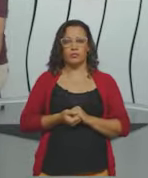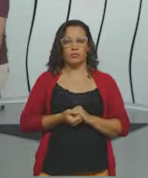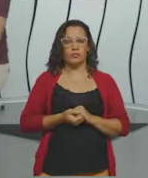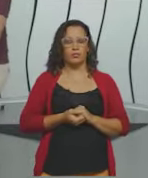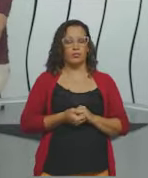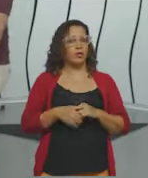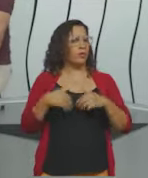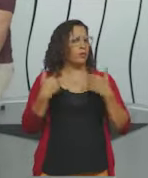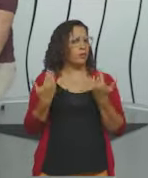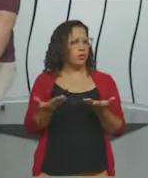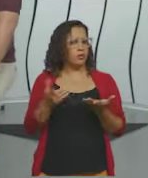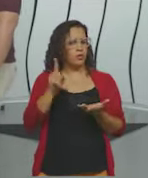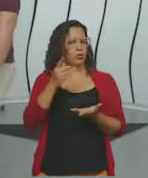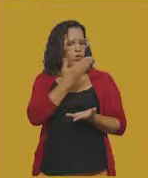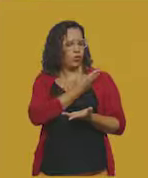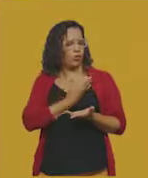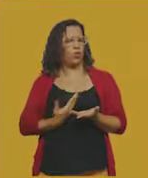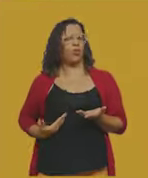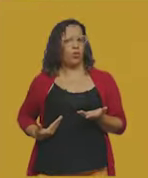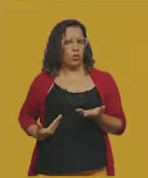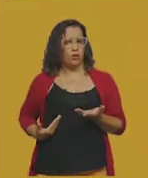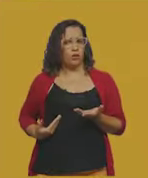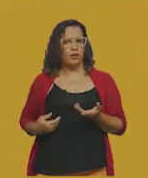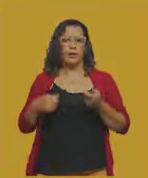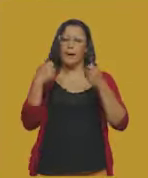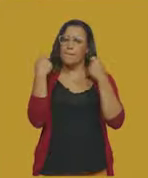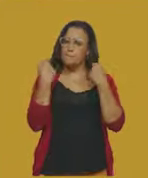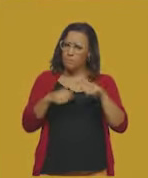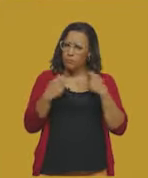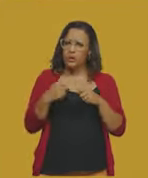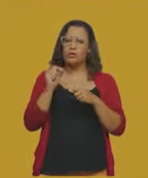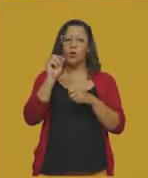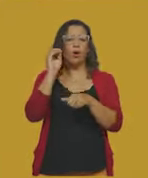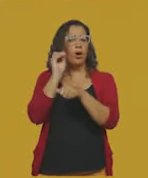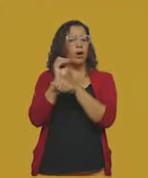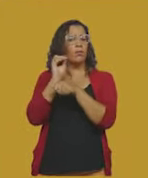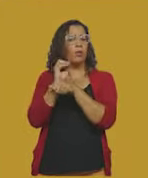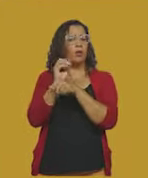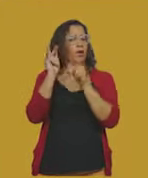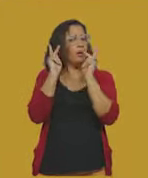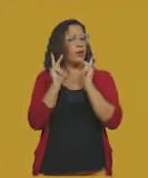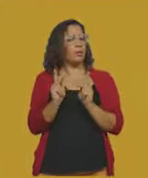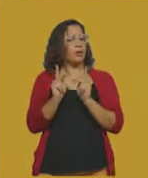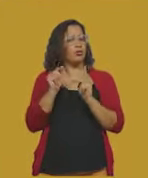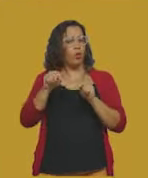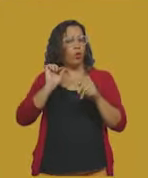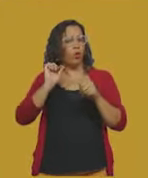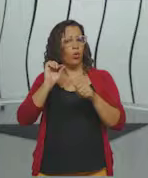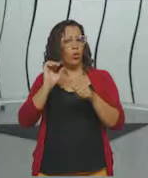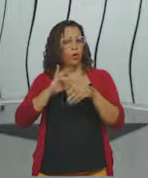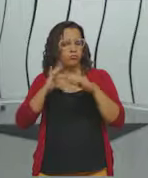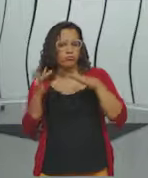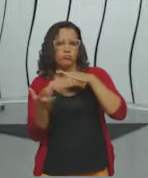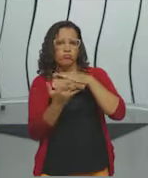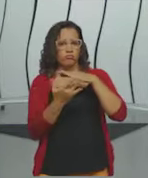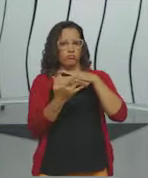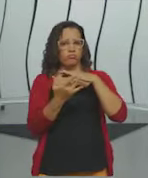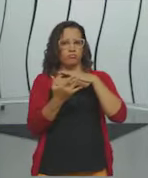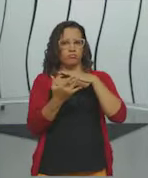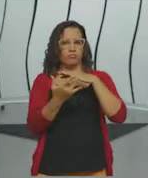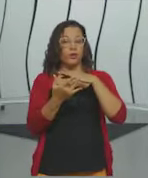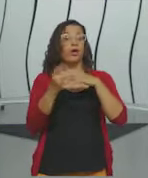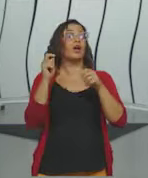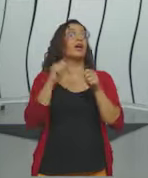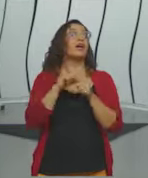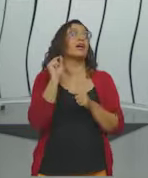Portanto, o governo federal deve criar mecanismos de proteção para as pessoas engajadas no ambiente digital. Olha, quem